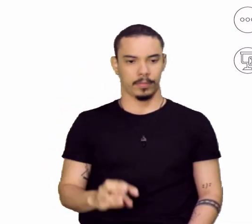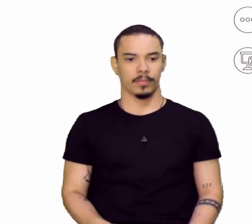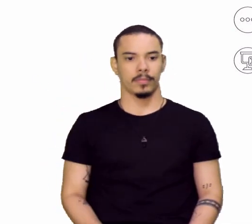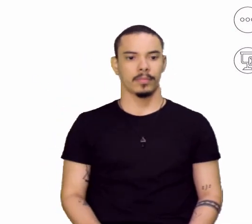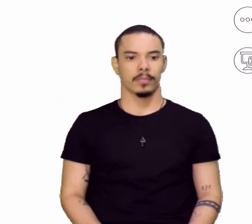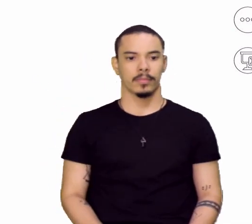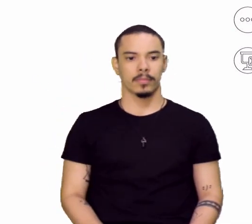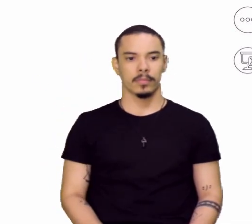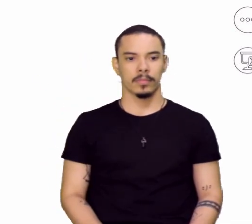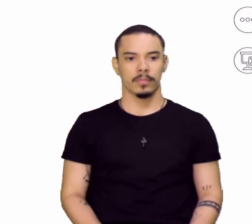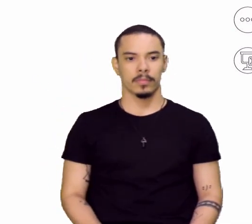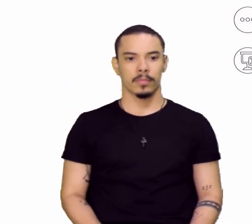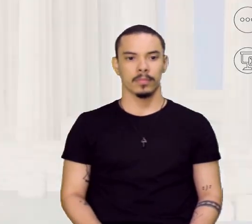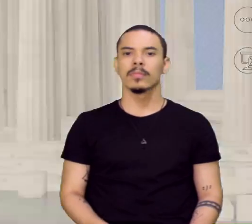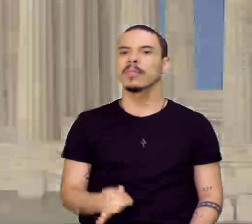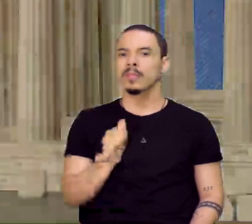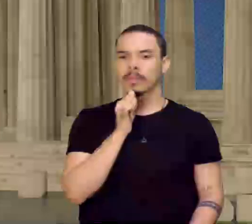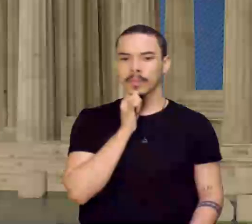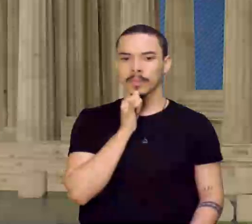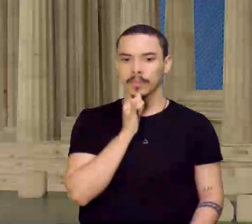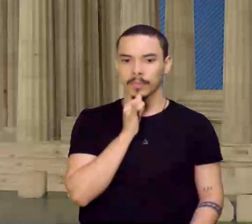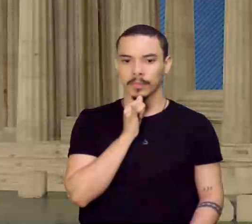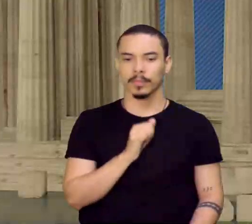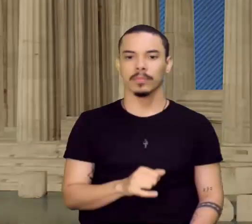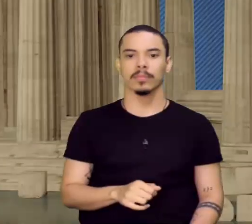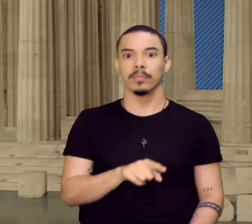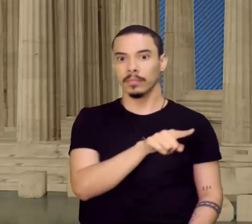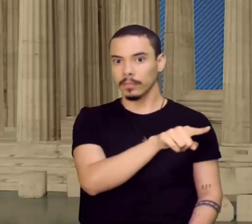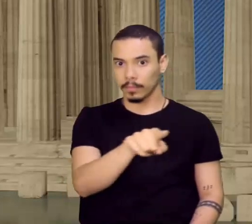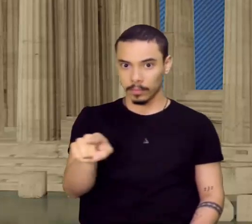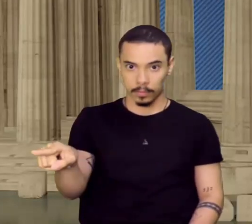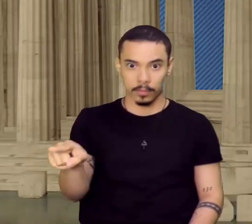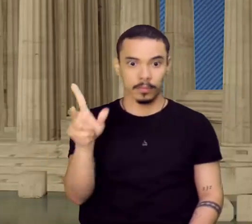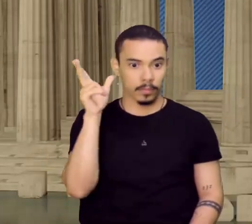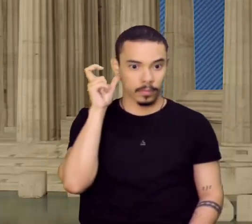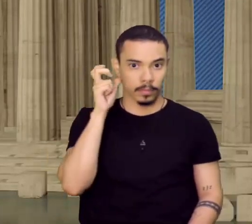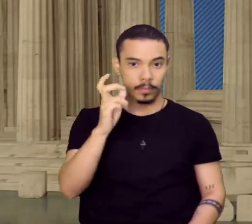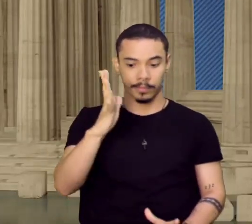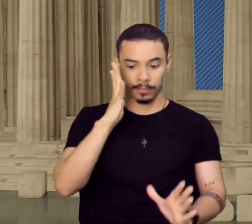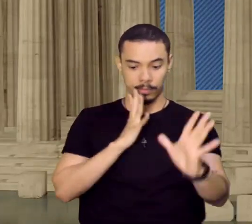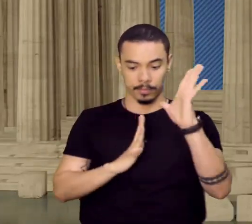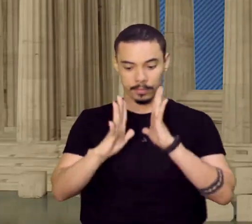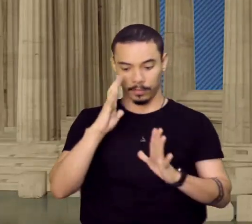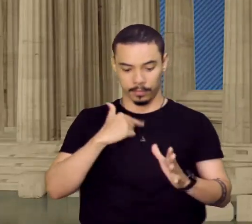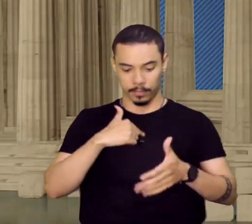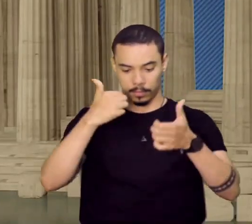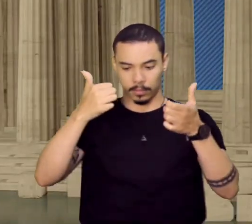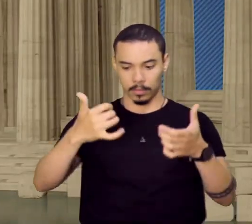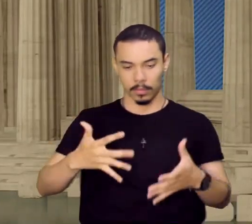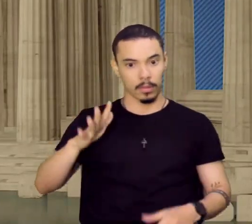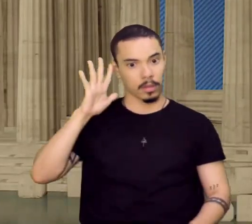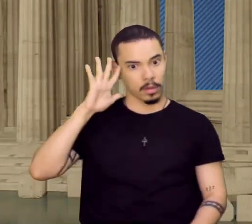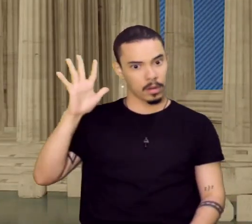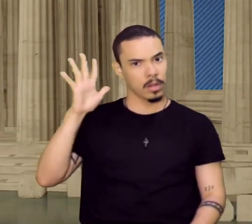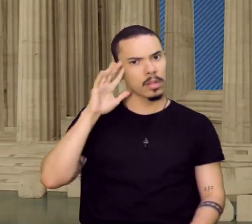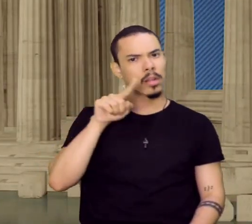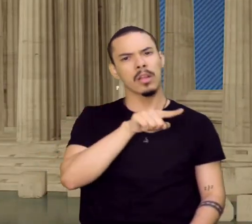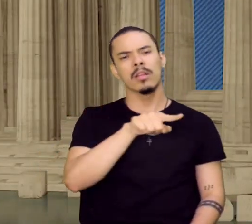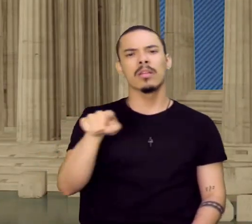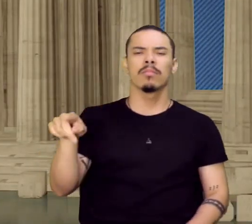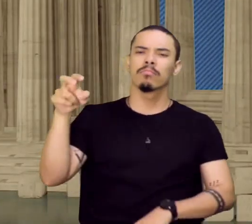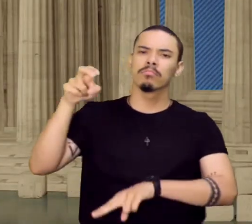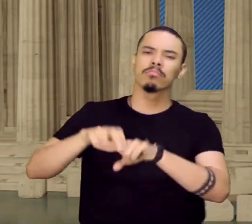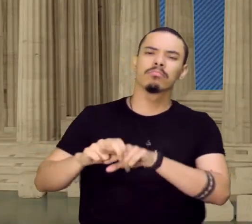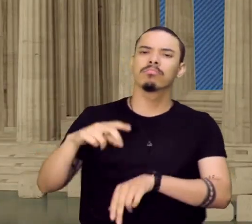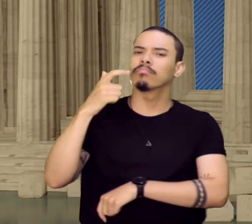Um exemplo, vamos trazer um exemplo atual. Vocês estão me ouvindo, eu falando minha teoria. Aí vocês estão aí, sentados